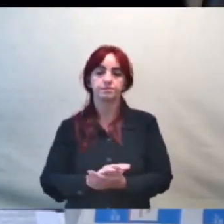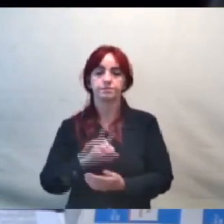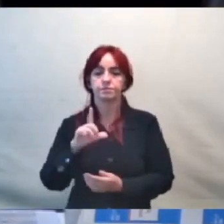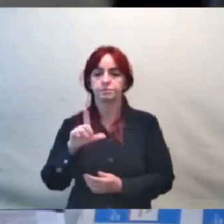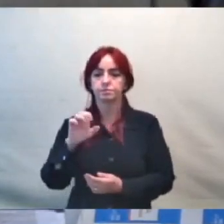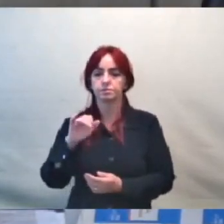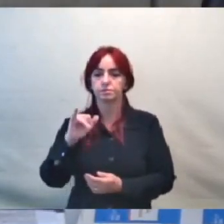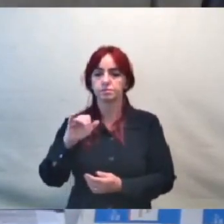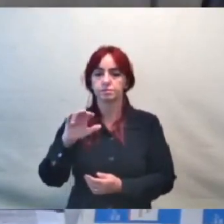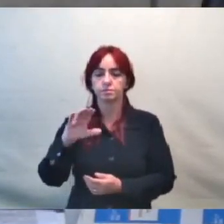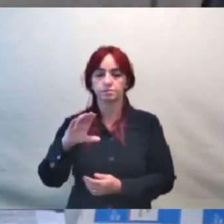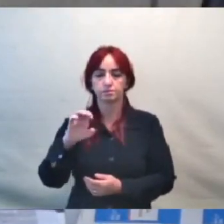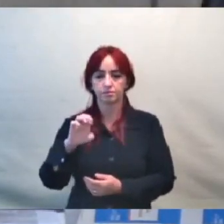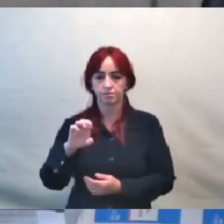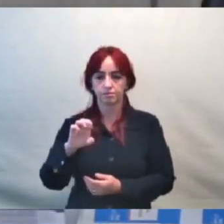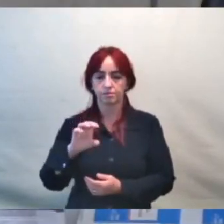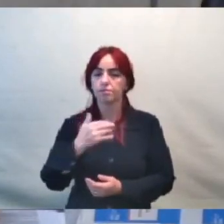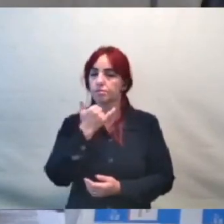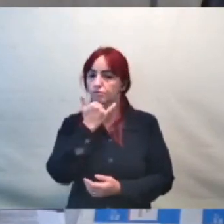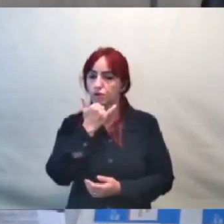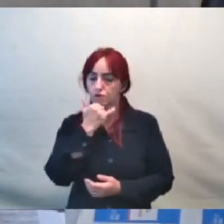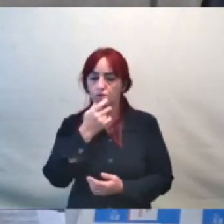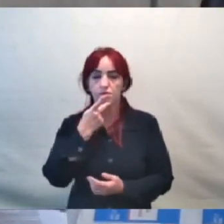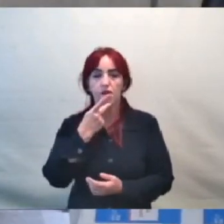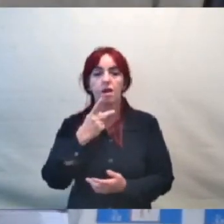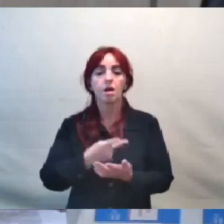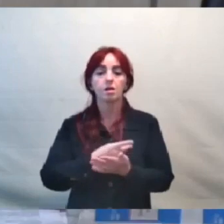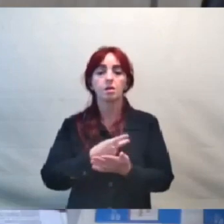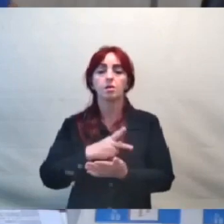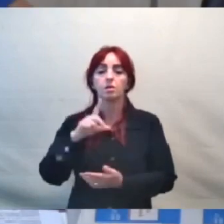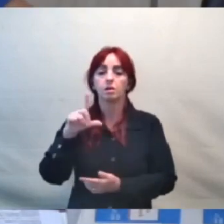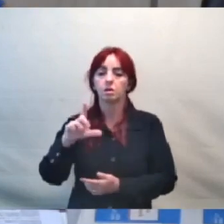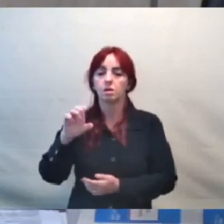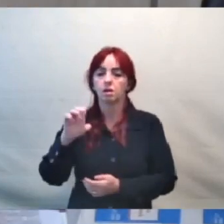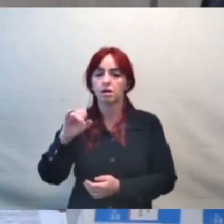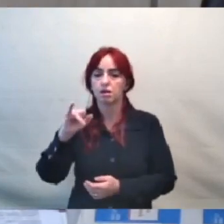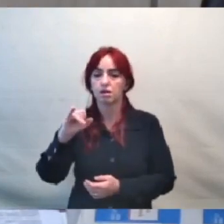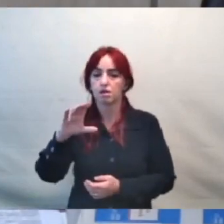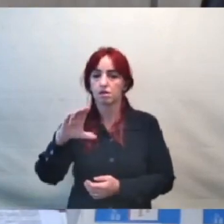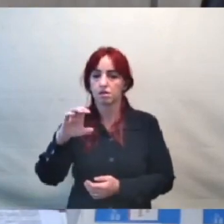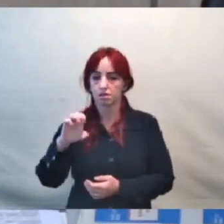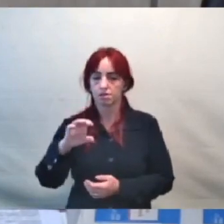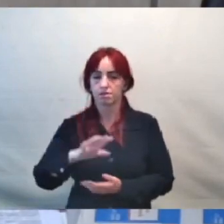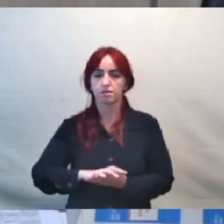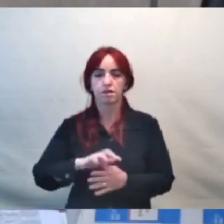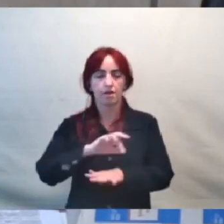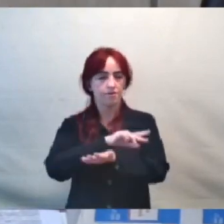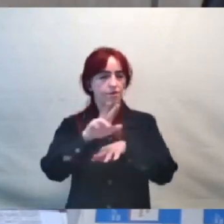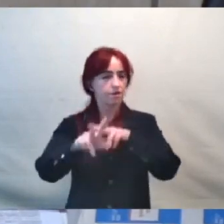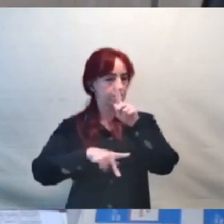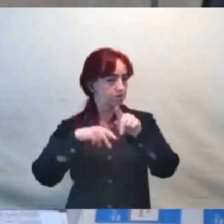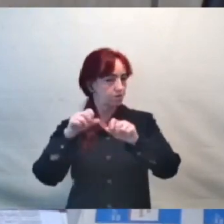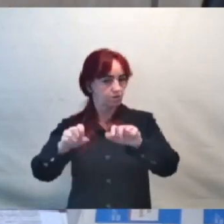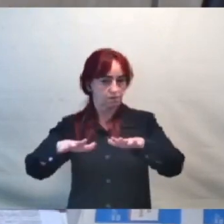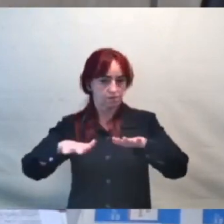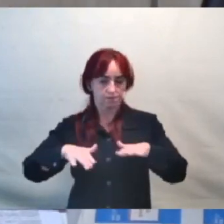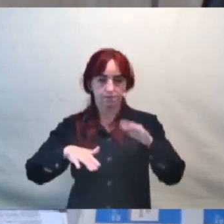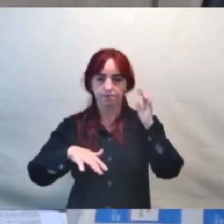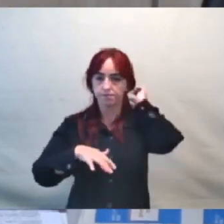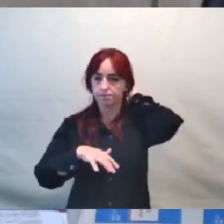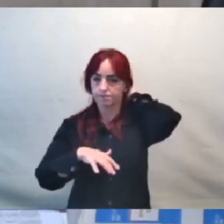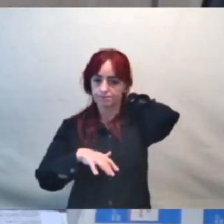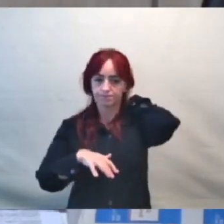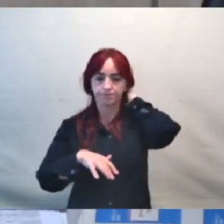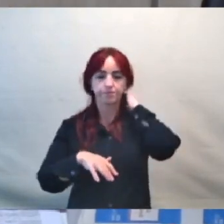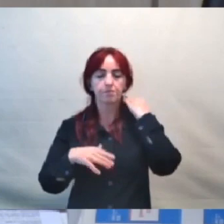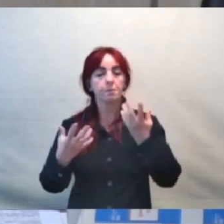desculpa que eu pronunciei errado aqui, Leice. É gente demais nessa audiência. Quer fazer um